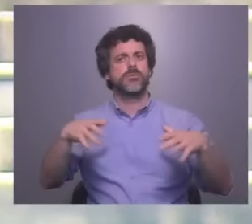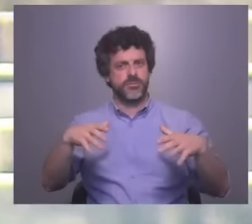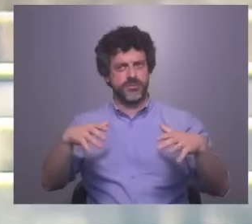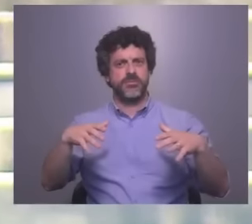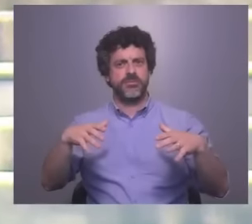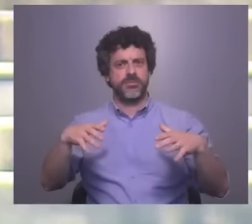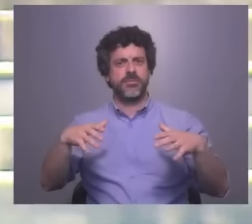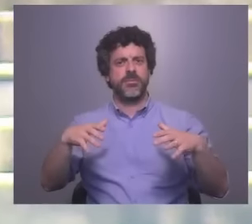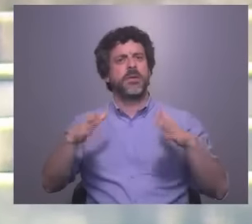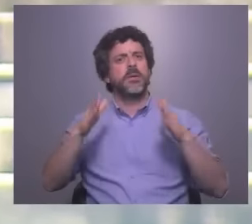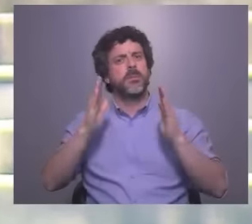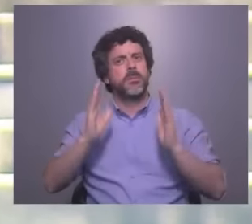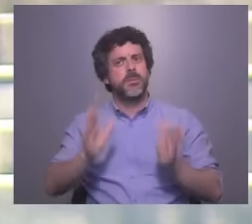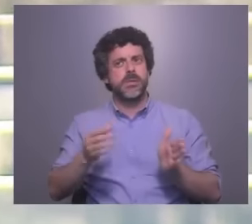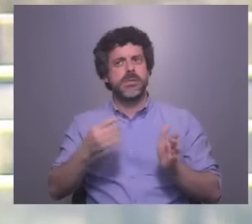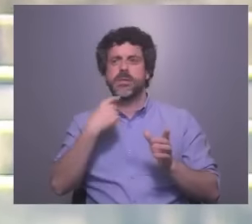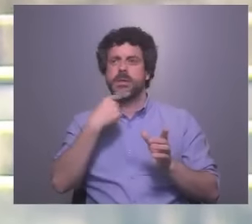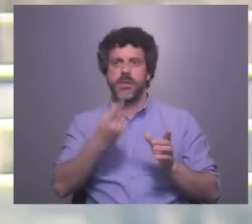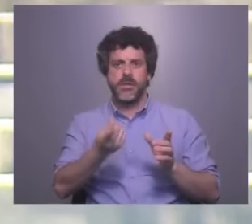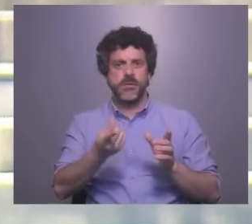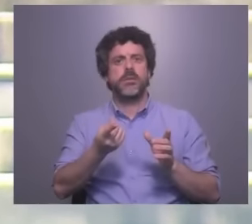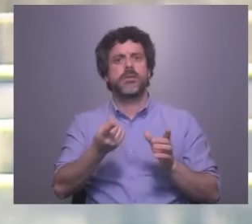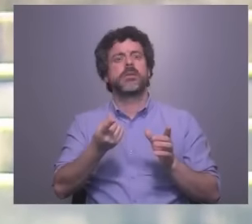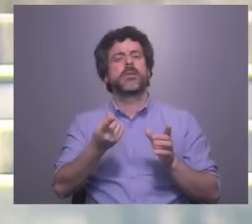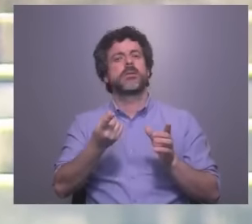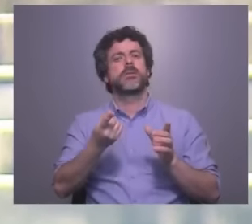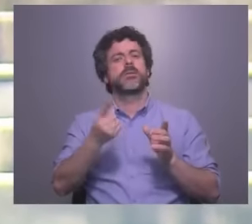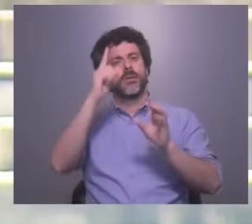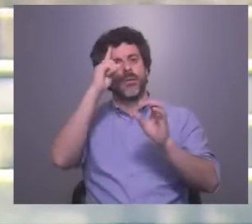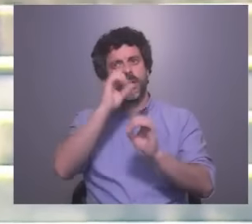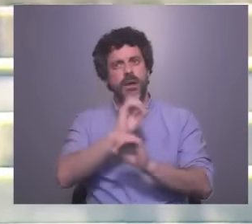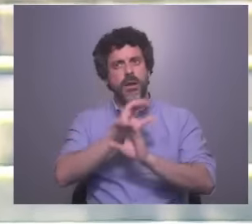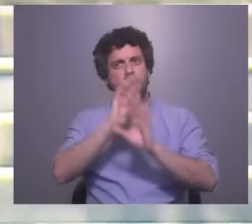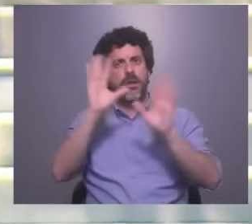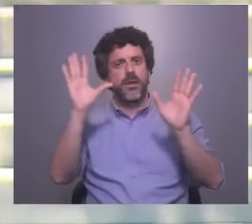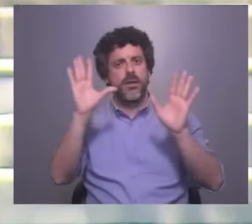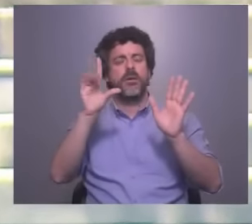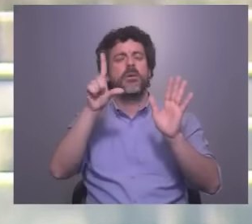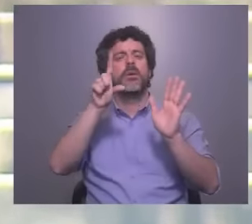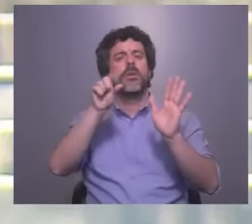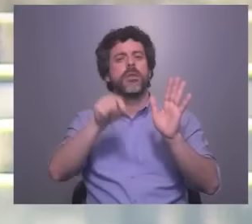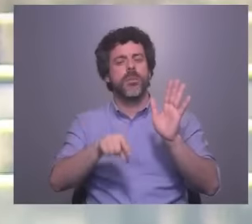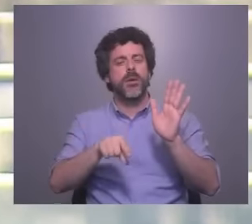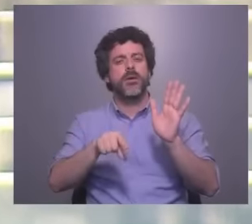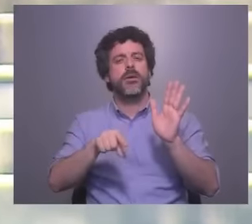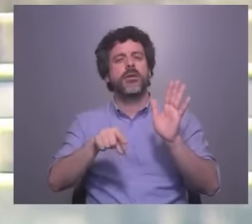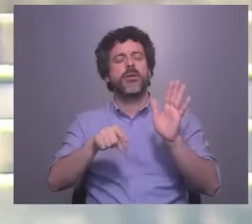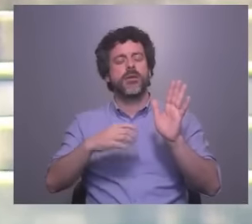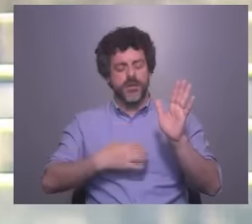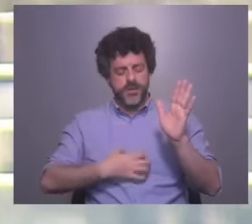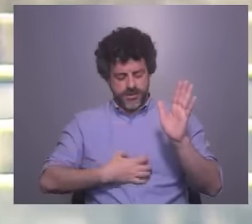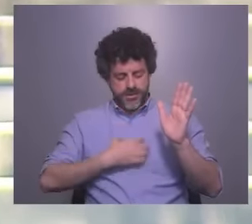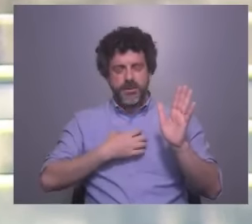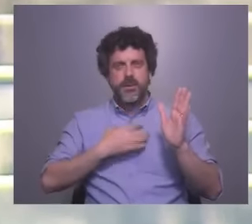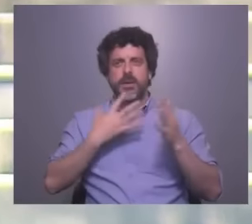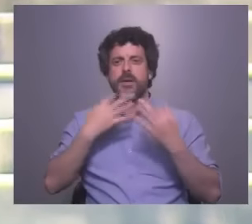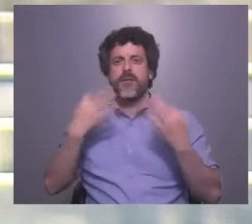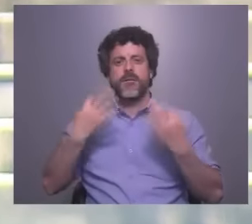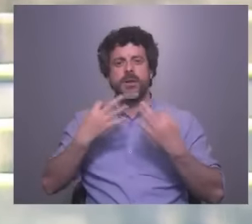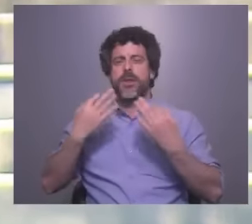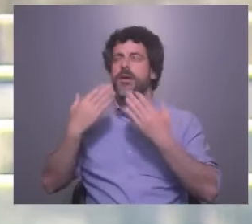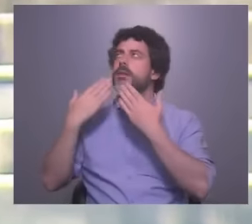que a Eucaristia é toda ela ação de graças. mas não deixaremos a Assembleia que